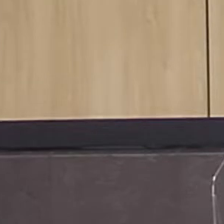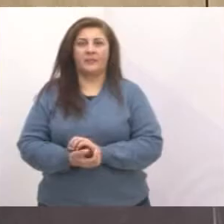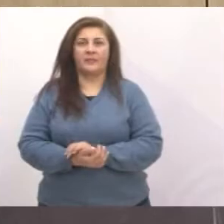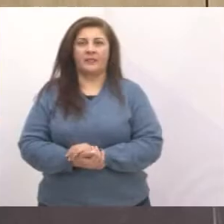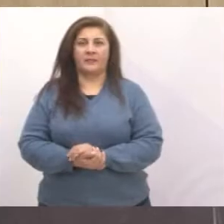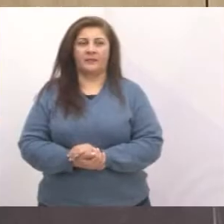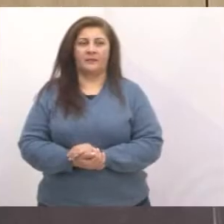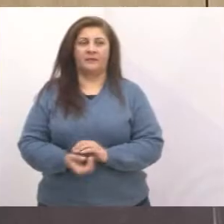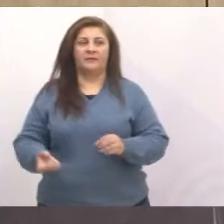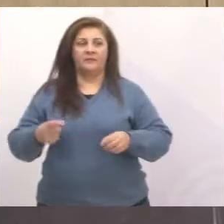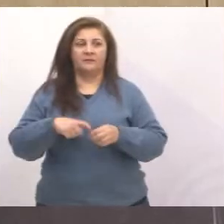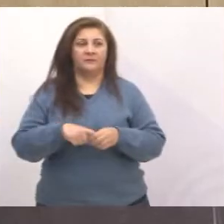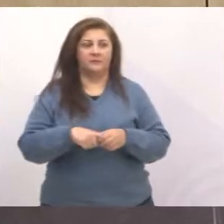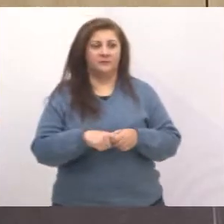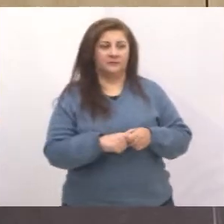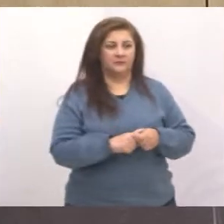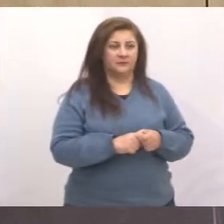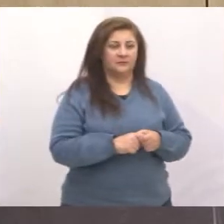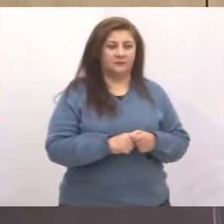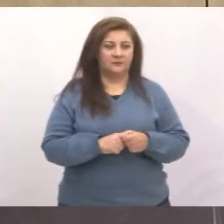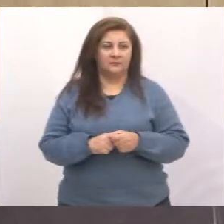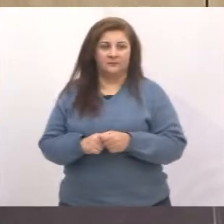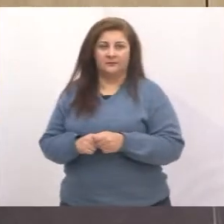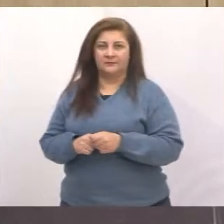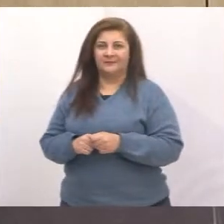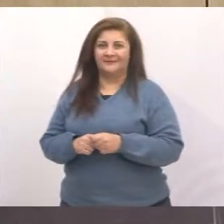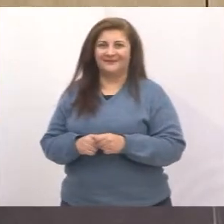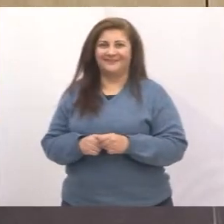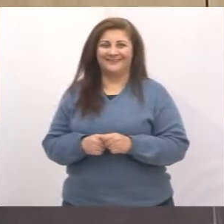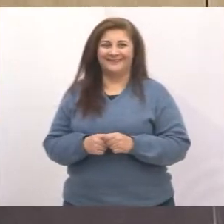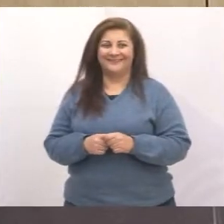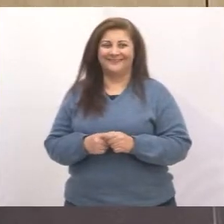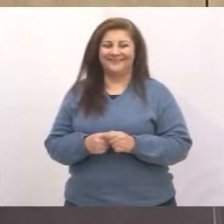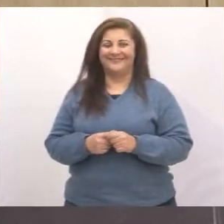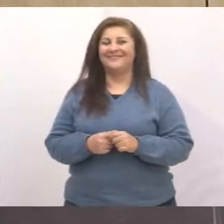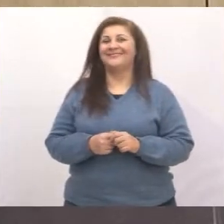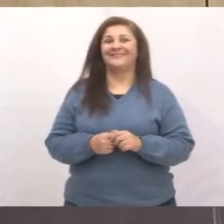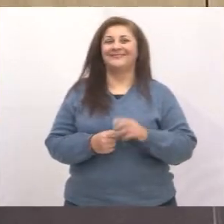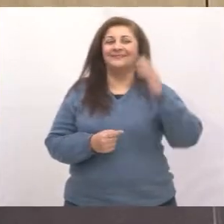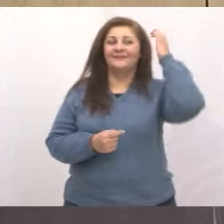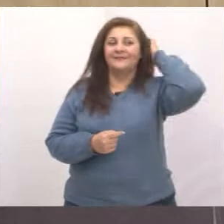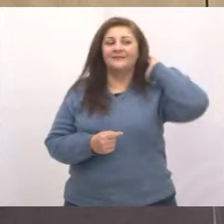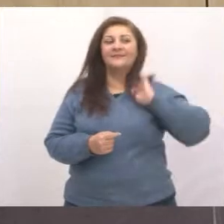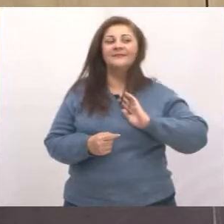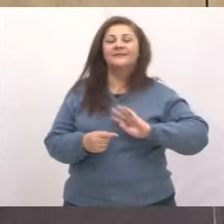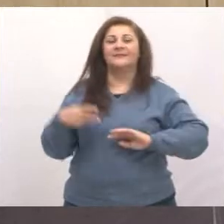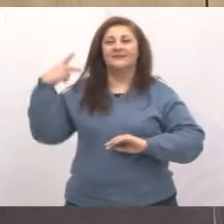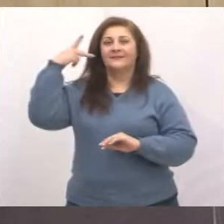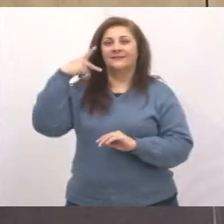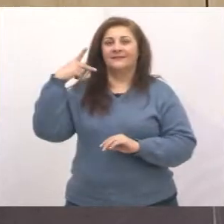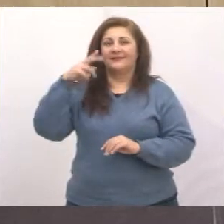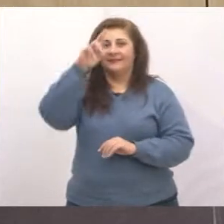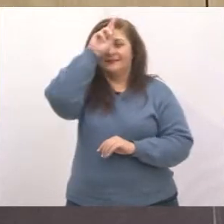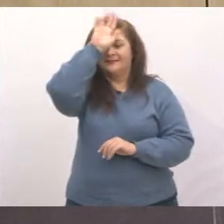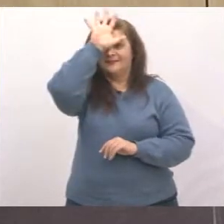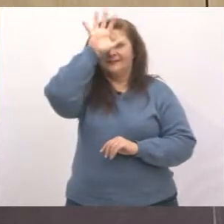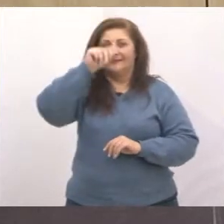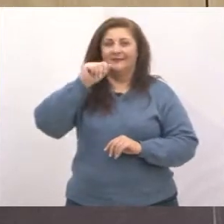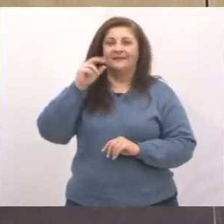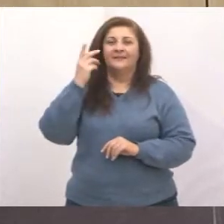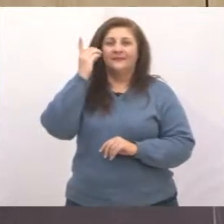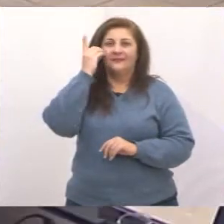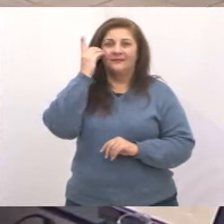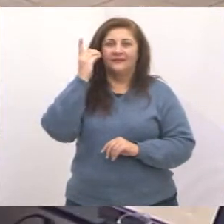Retornando à sessão, peço ao primeiro secretário que faça a verificação de presença. Estão presentes os vereadores Dr. Rodrigo Salomão,